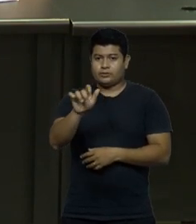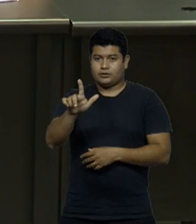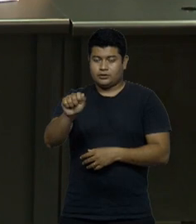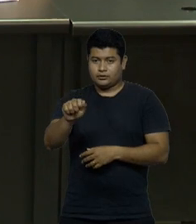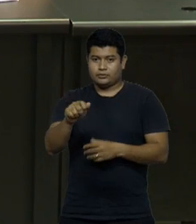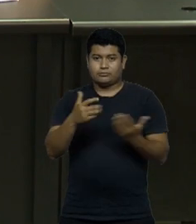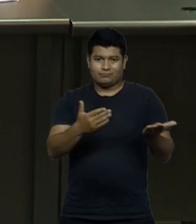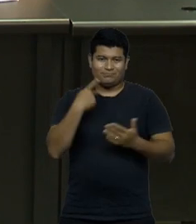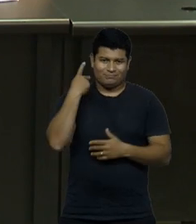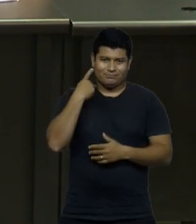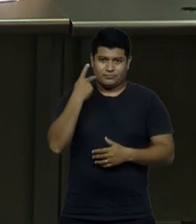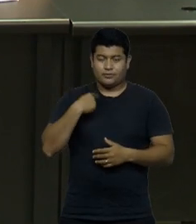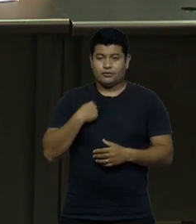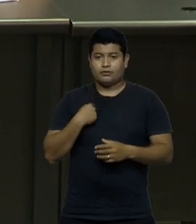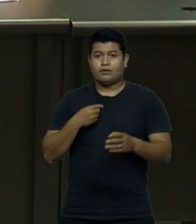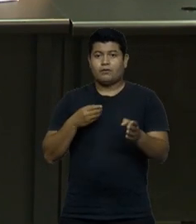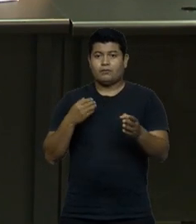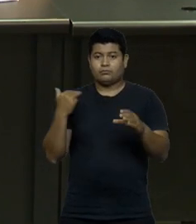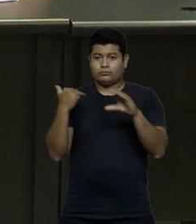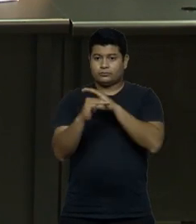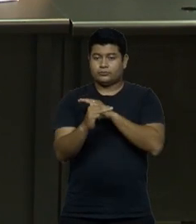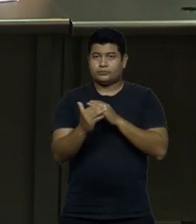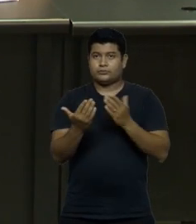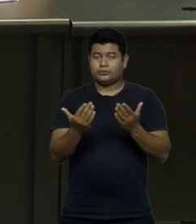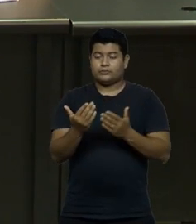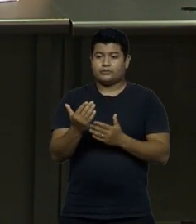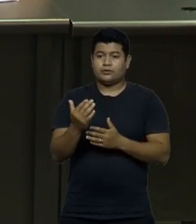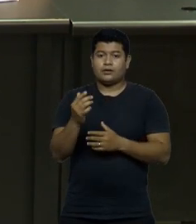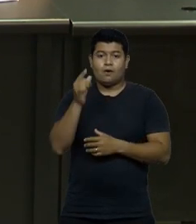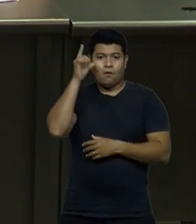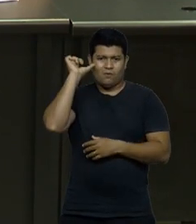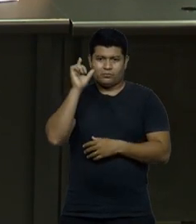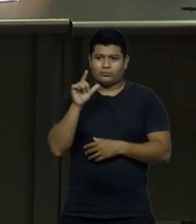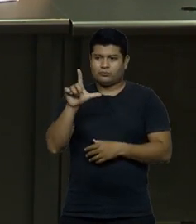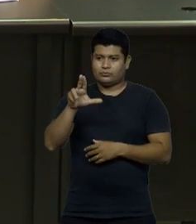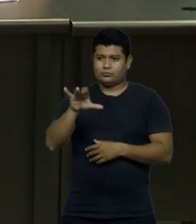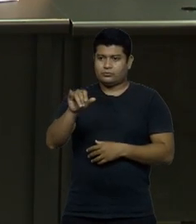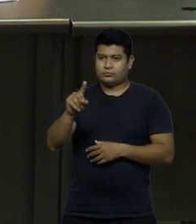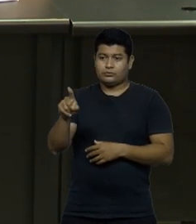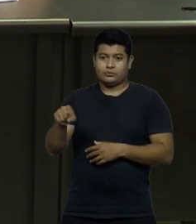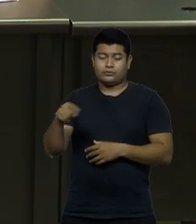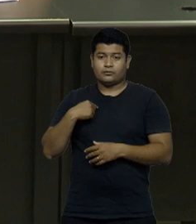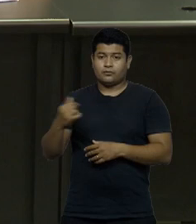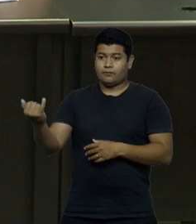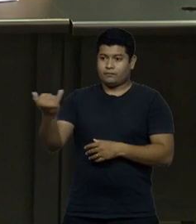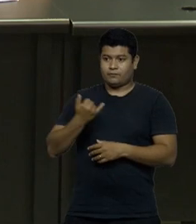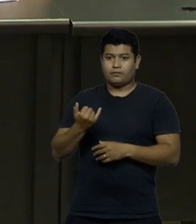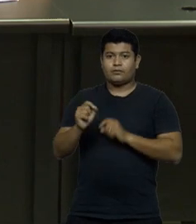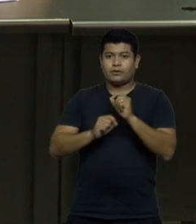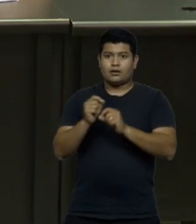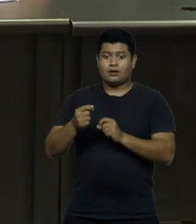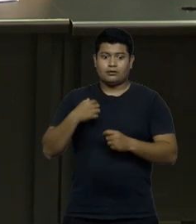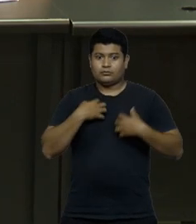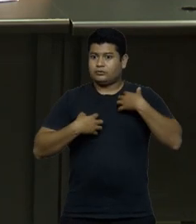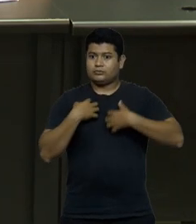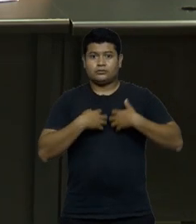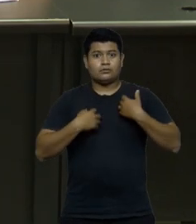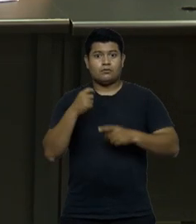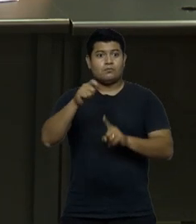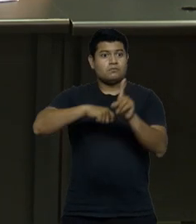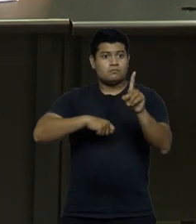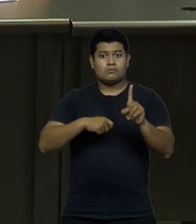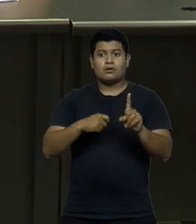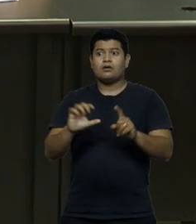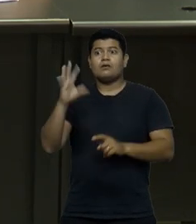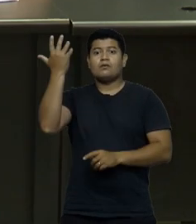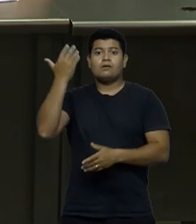promotoria porque o Dr Luiz ontem me dizia assim botega eu estou apavorada eu tô um mês aqui e o quê que foi esse